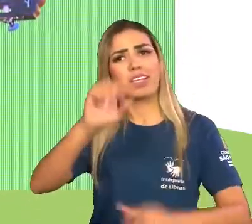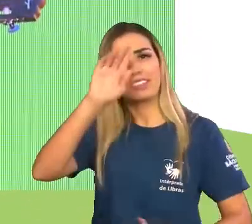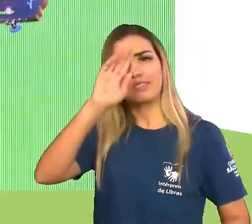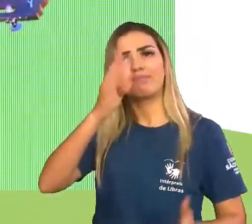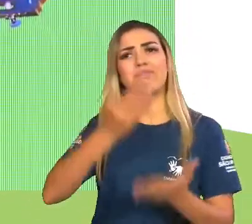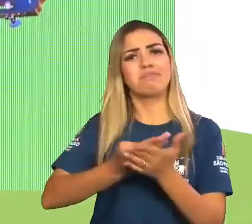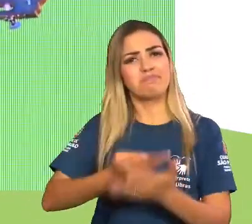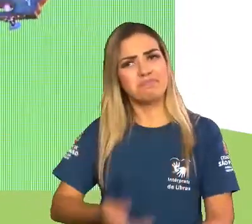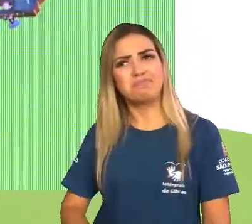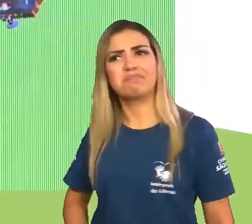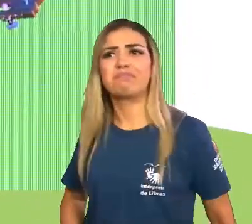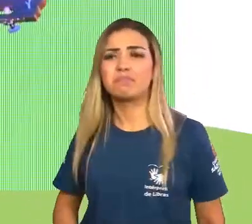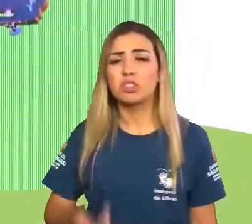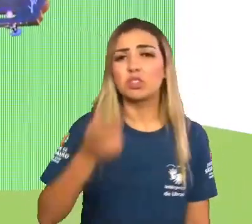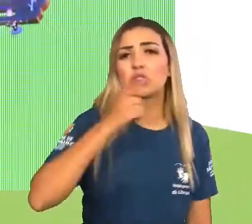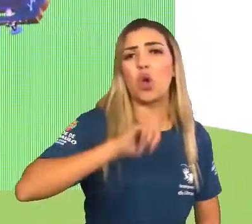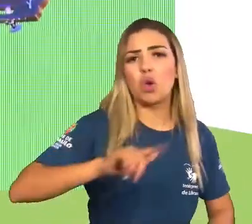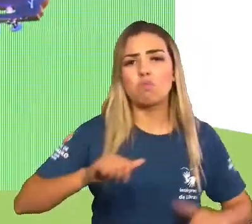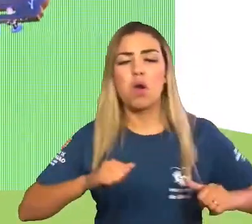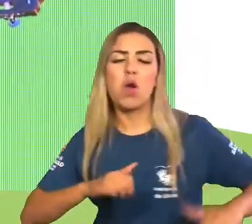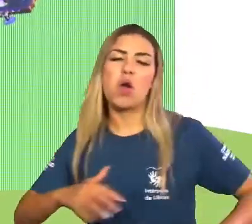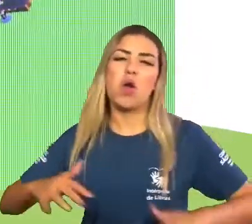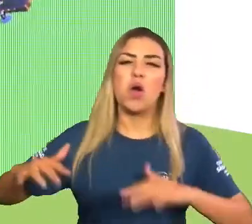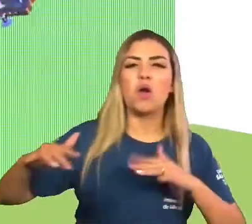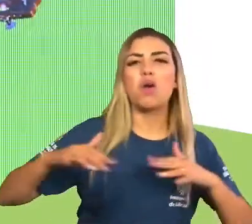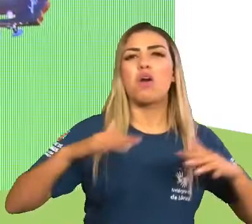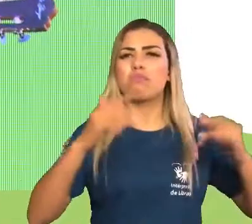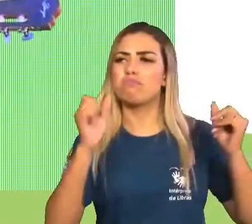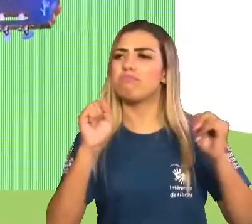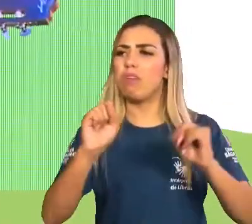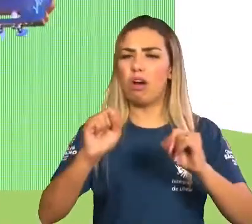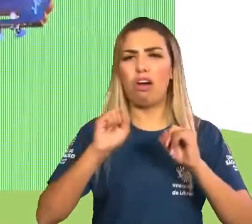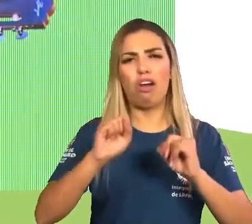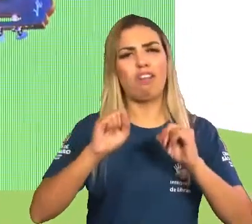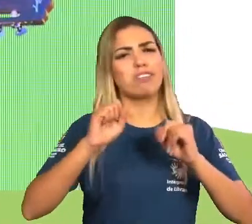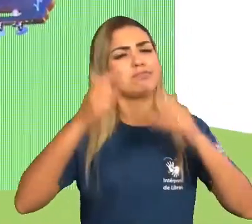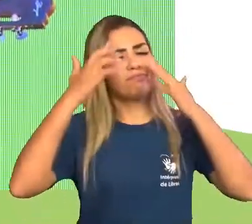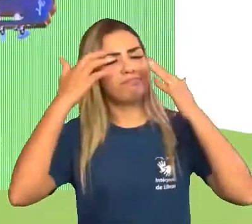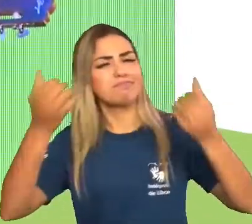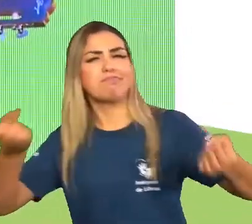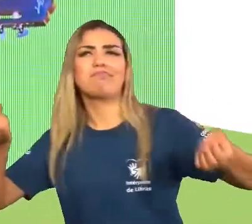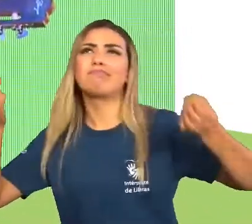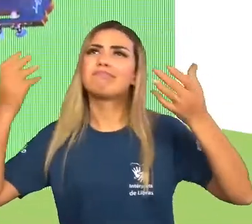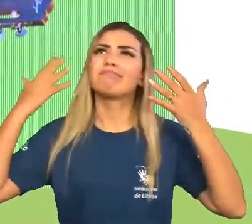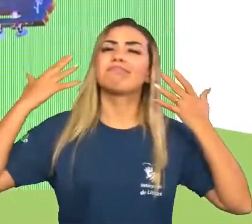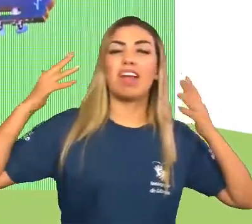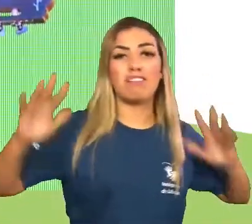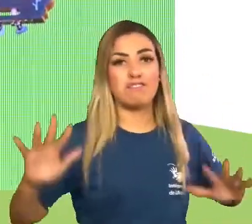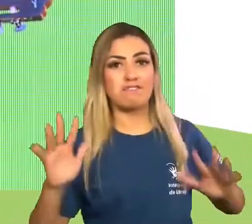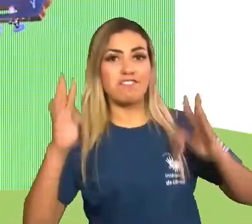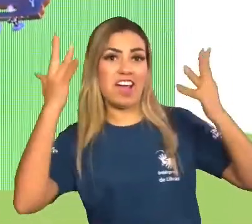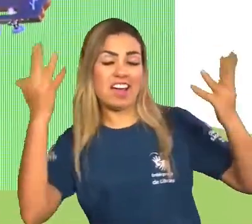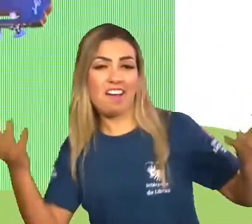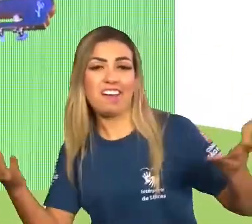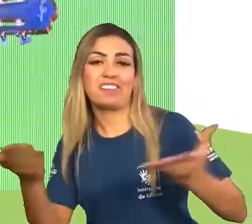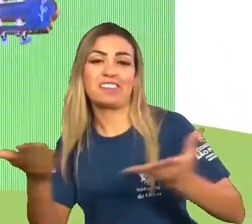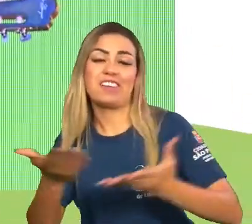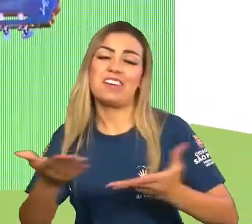as armas pra lá. Joga as armas pra lá. Traz a pesca,